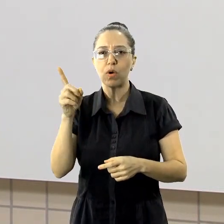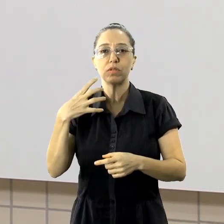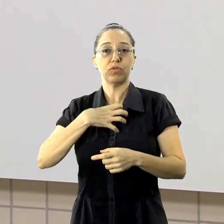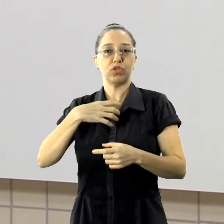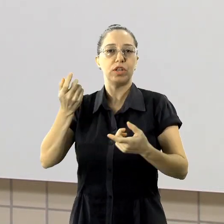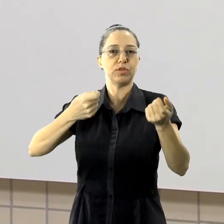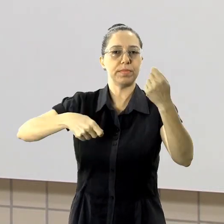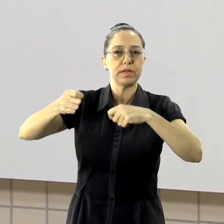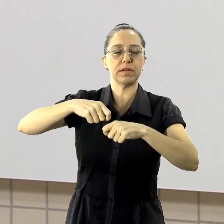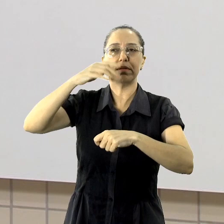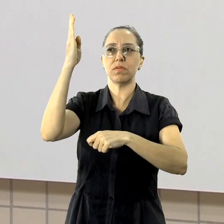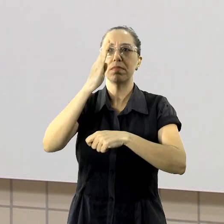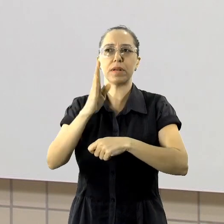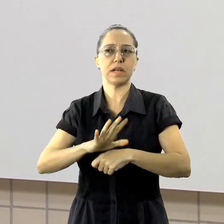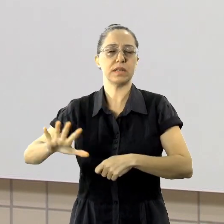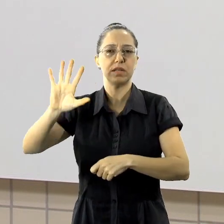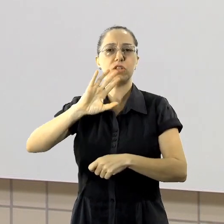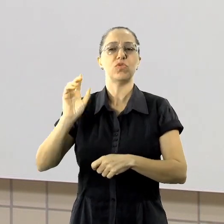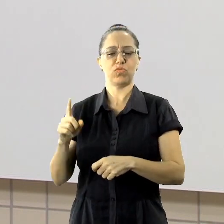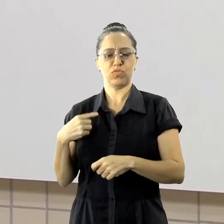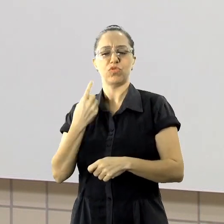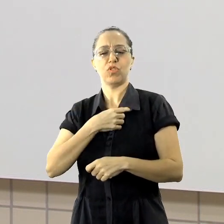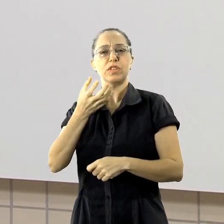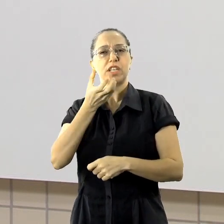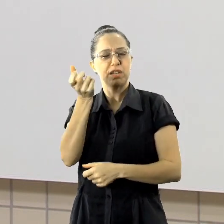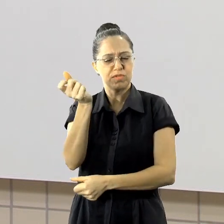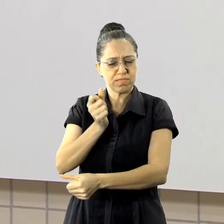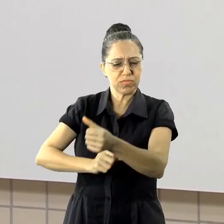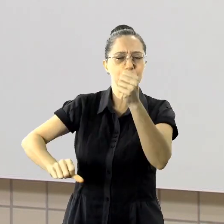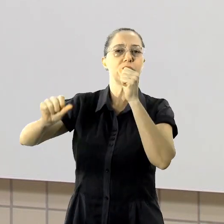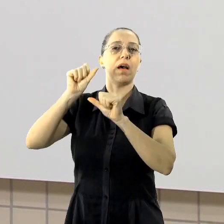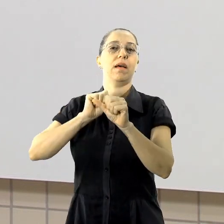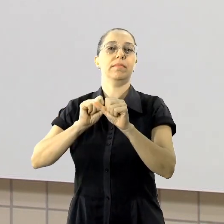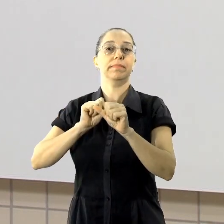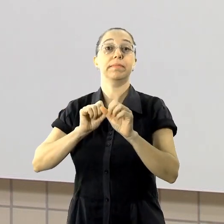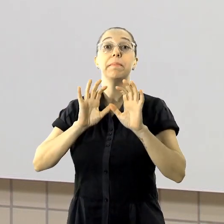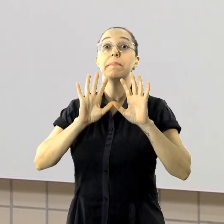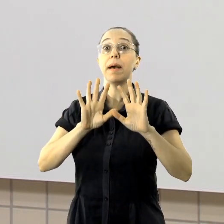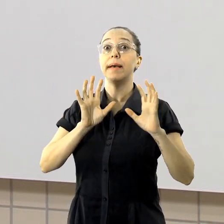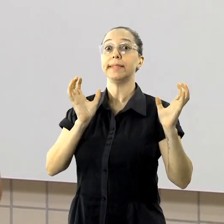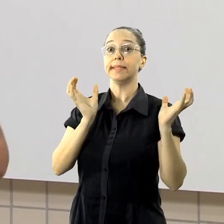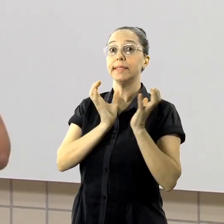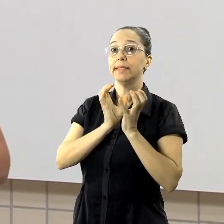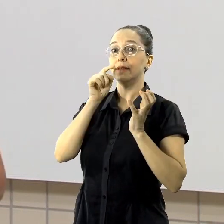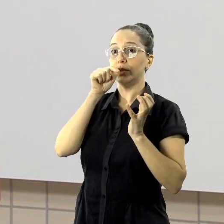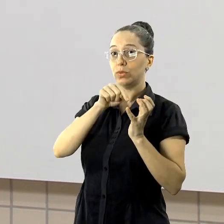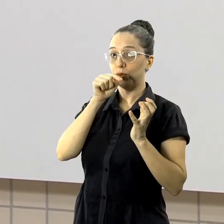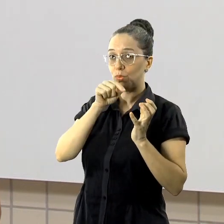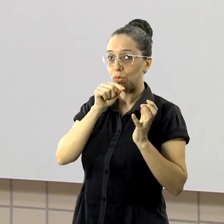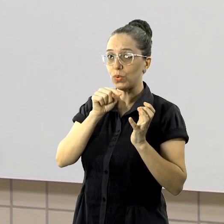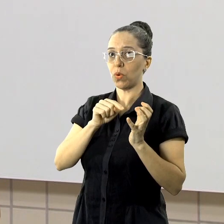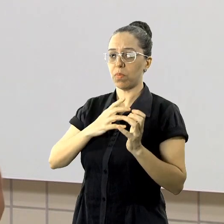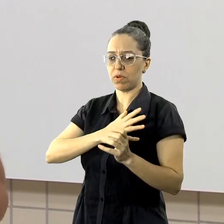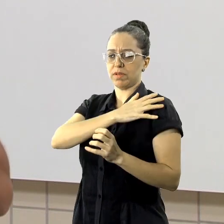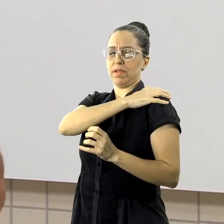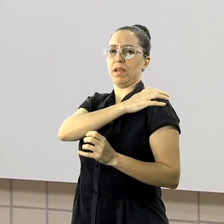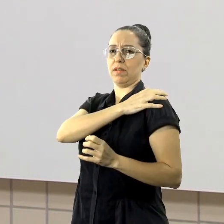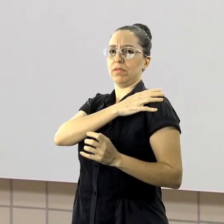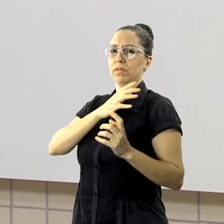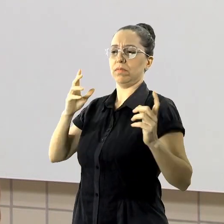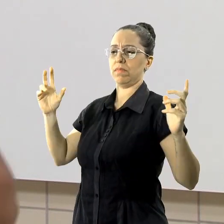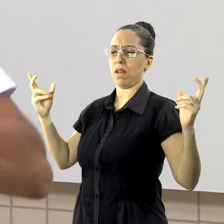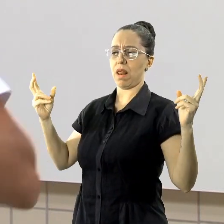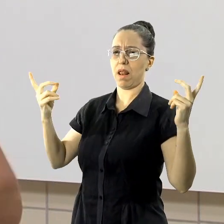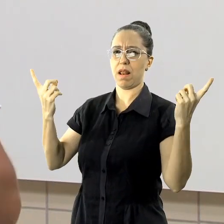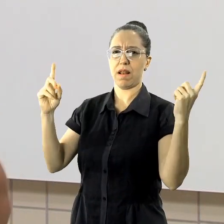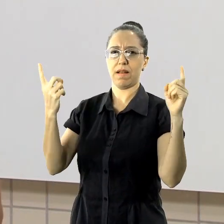queremos modificar essa situação. O exército bateu em cima e a Coluna Prestes não conseguiu o seu objetivo,